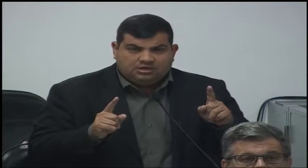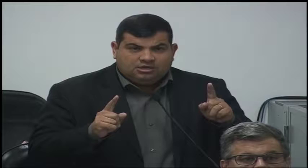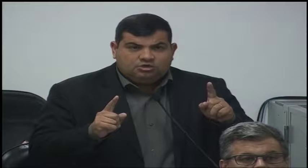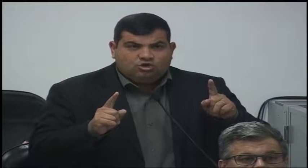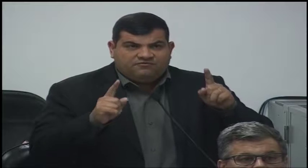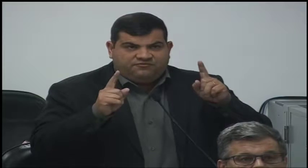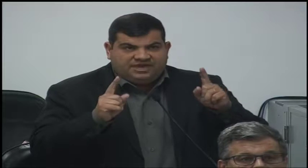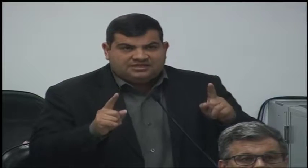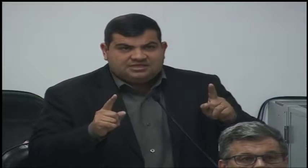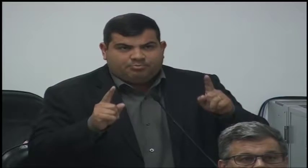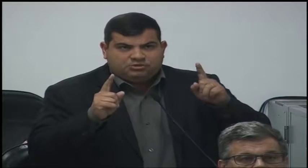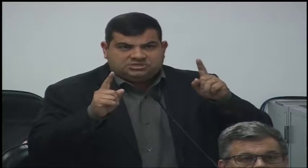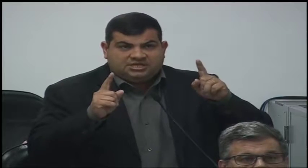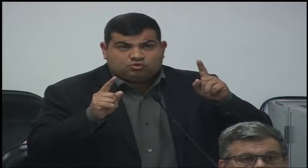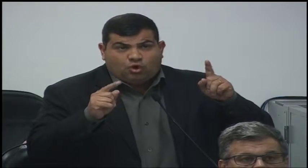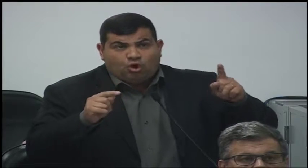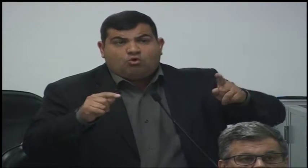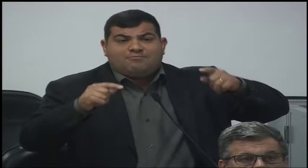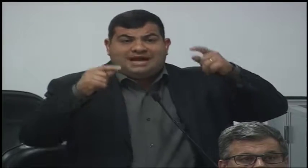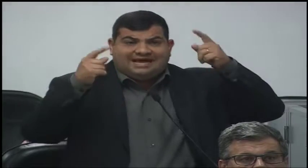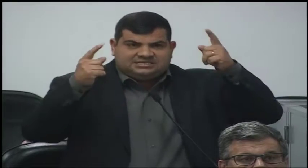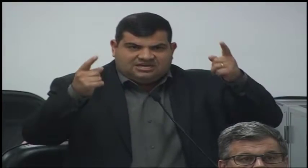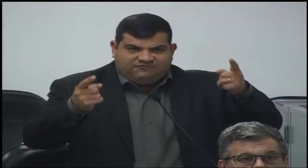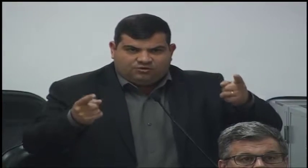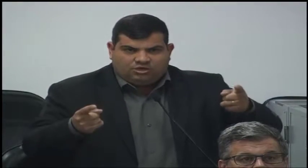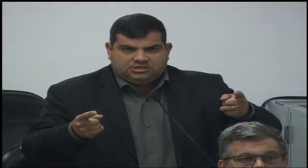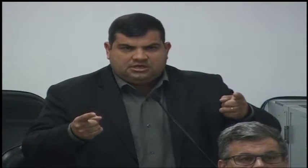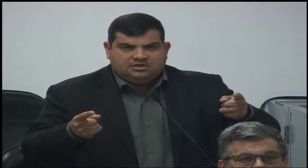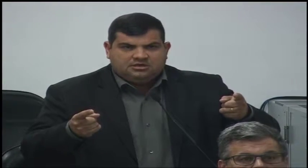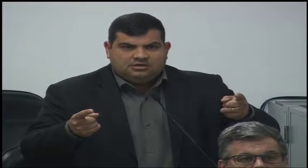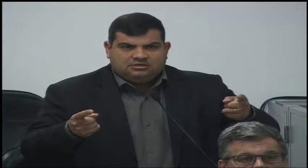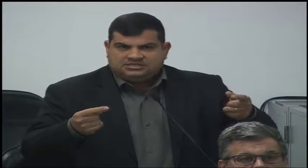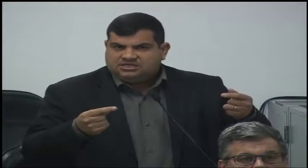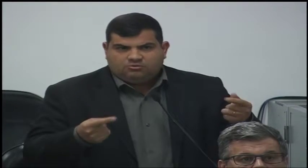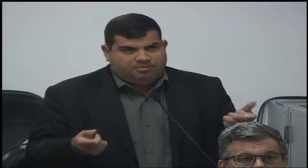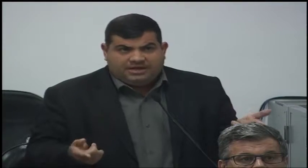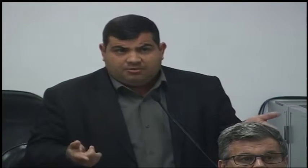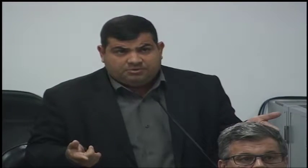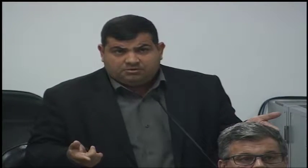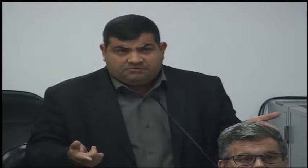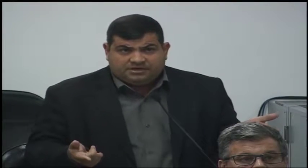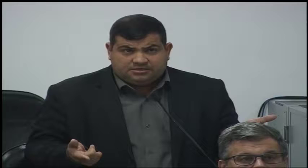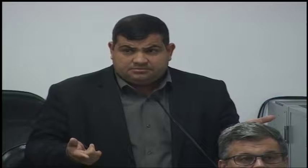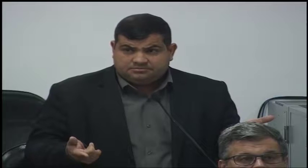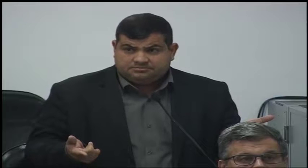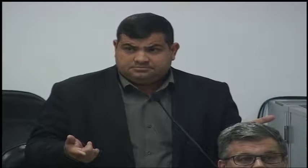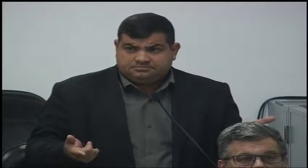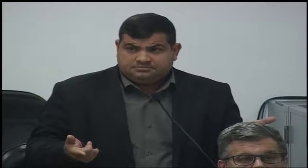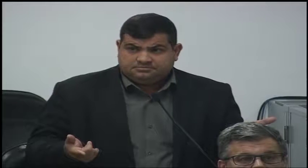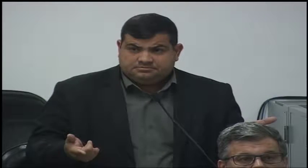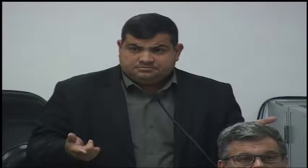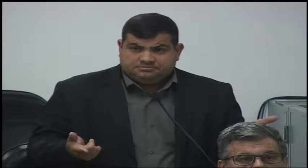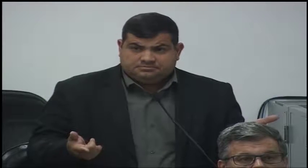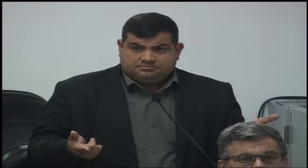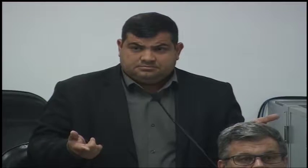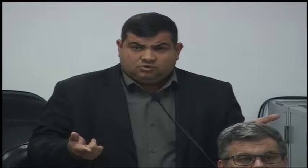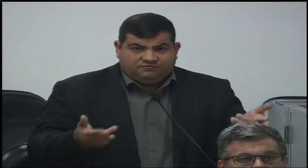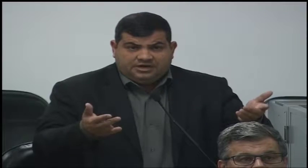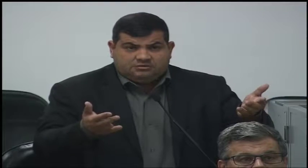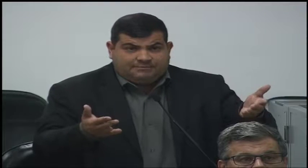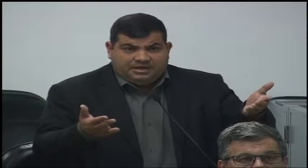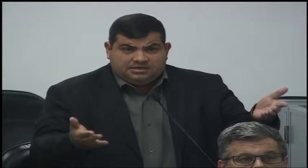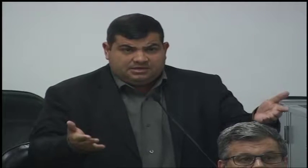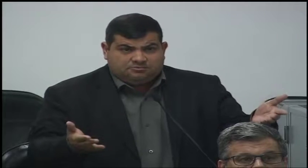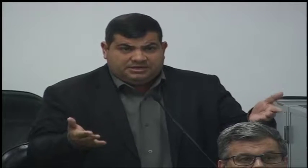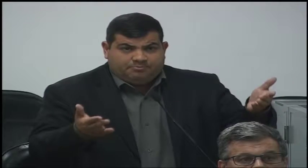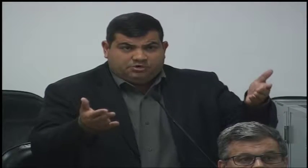que 90% ou mais da frota está sendo pago pelo governo. O